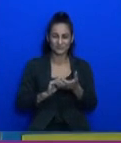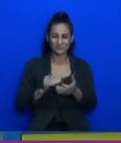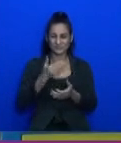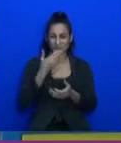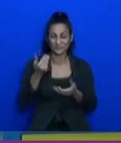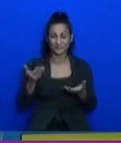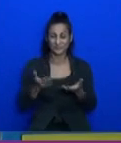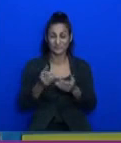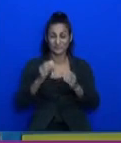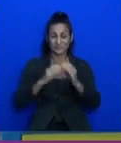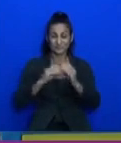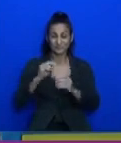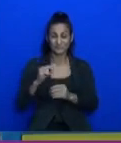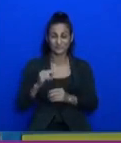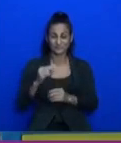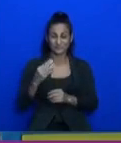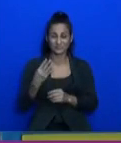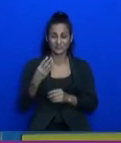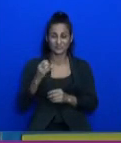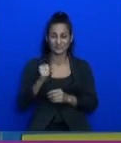Lotofácil hoje, concurso número